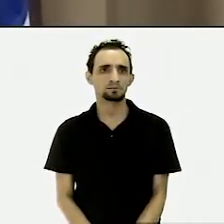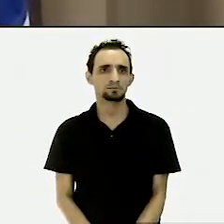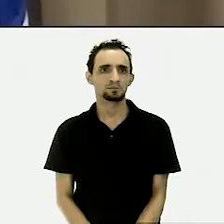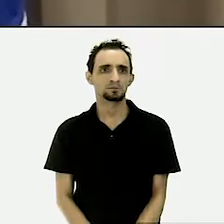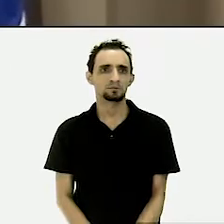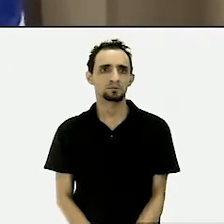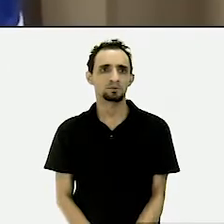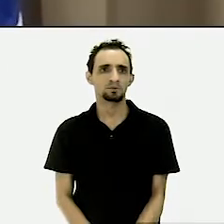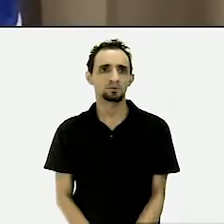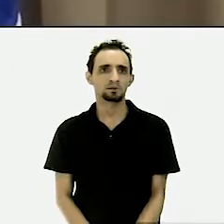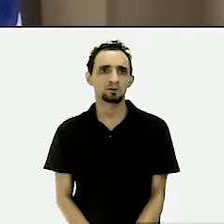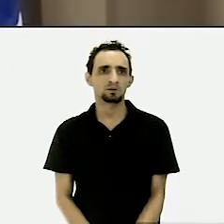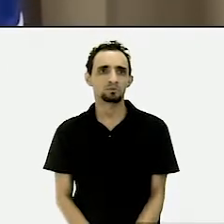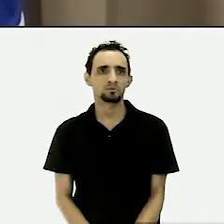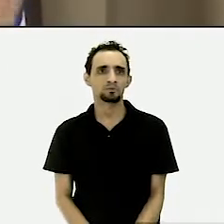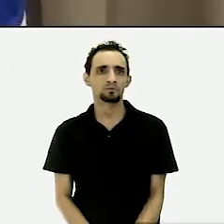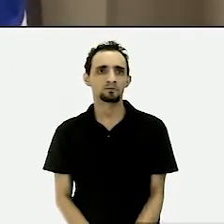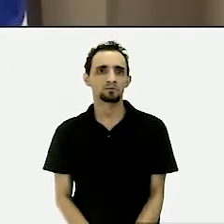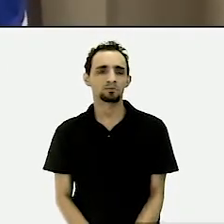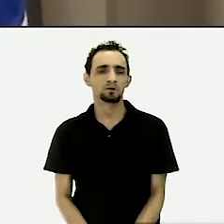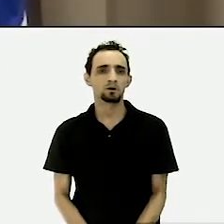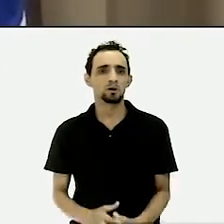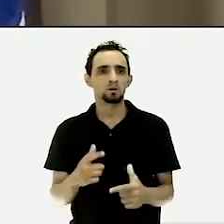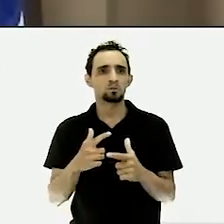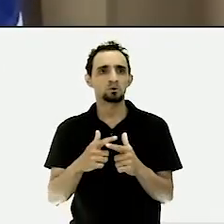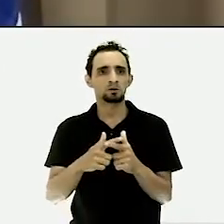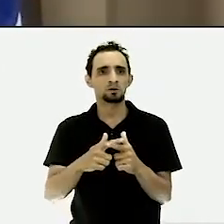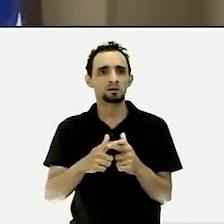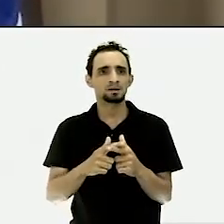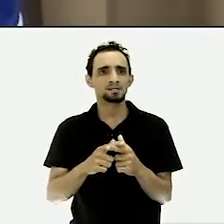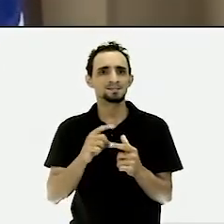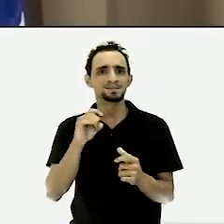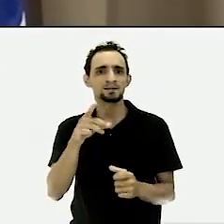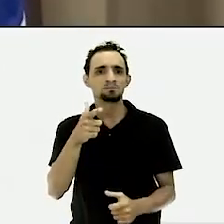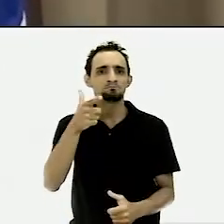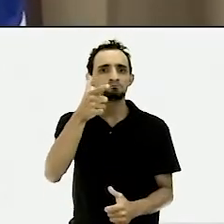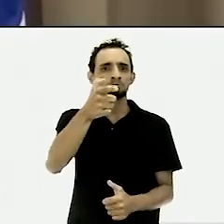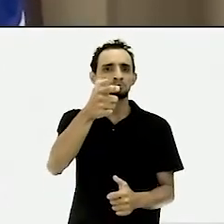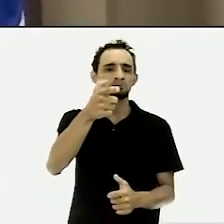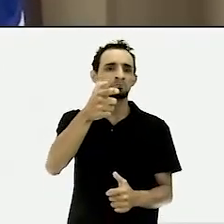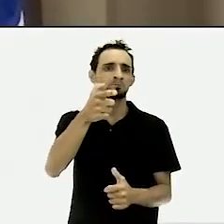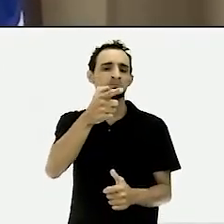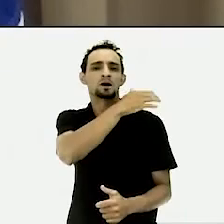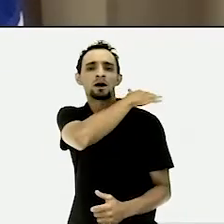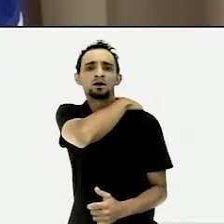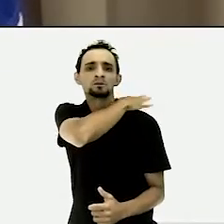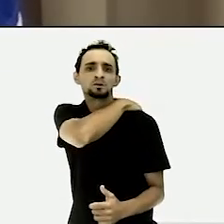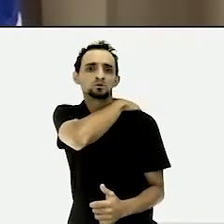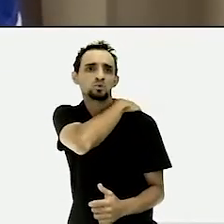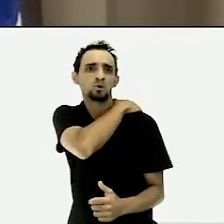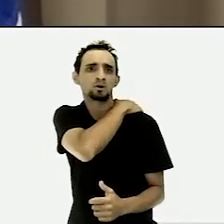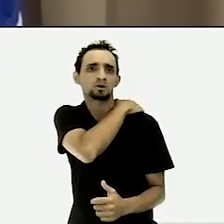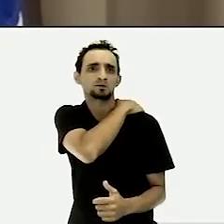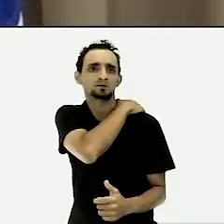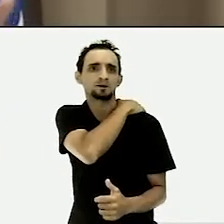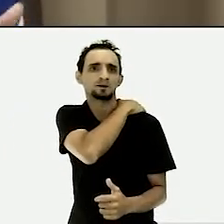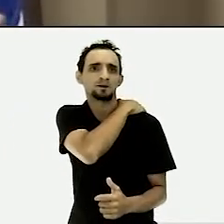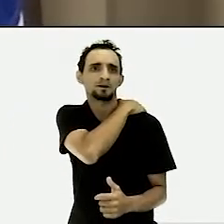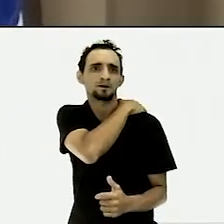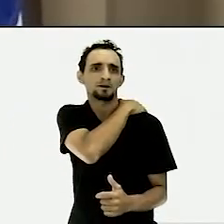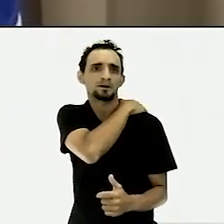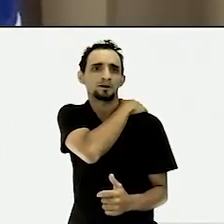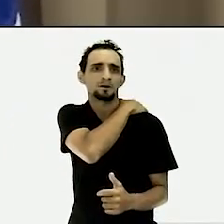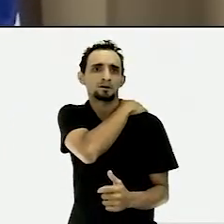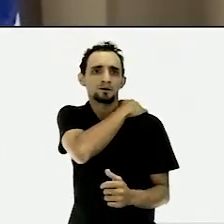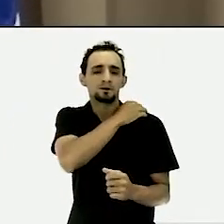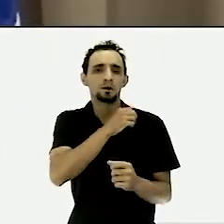quis dizer que hoje ela não está em cadeira de roda. Ele quis dizer, esse deputado, junto com esse homem, que devia estar na